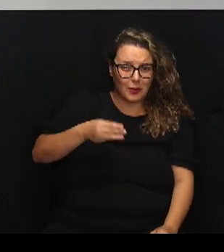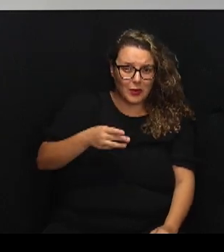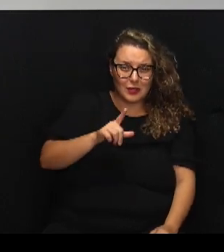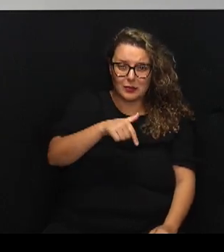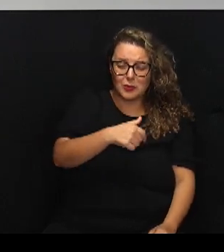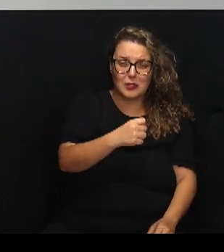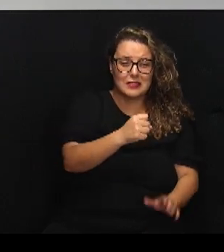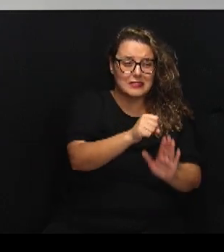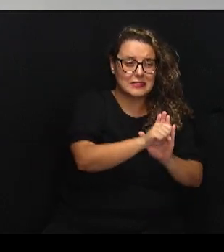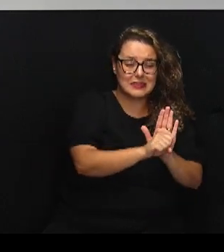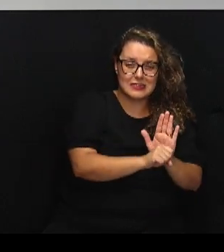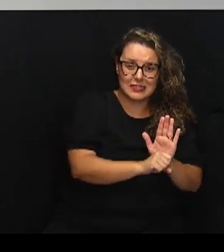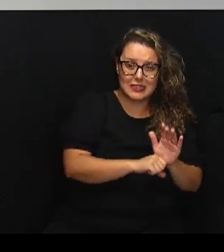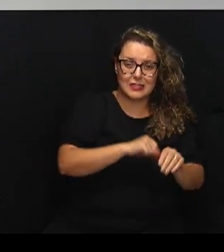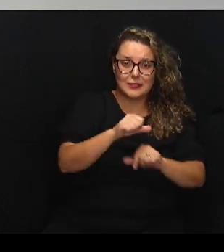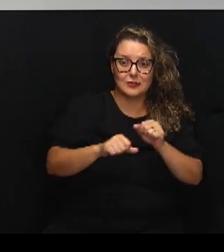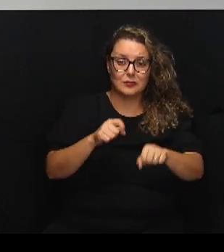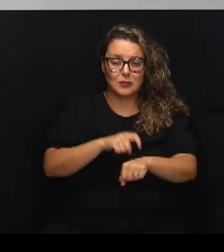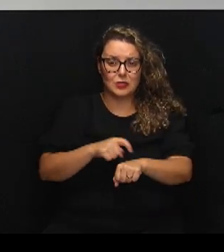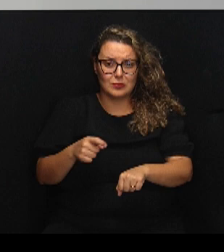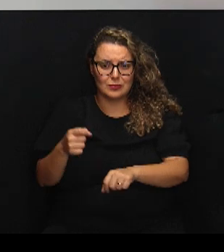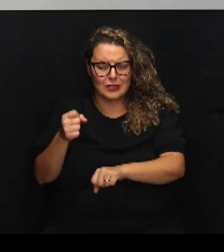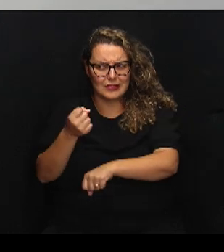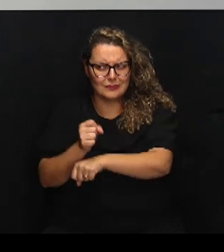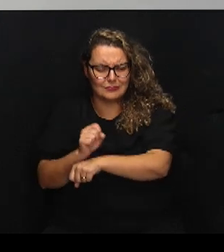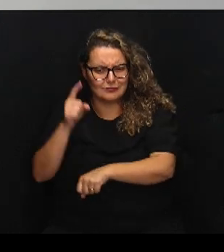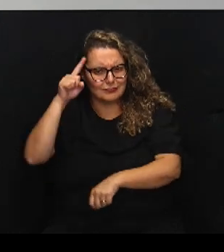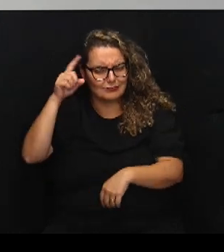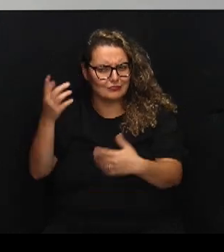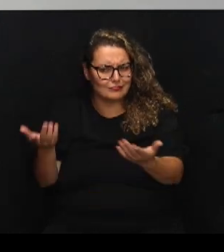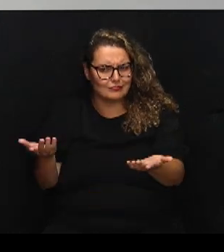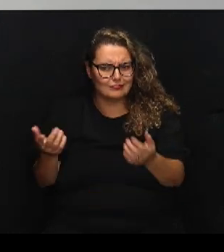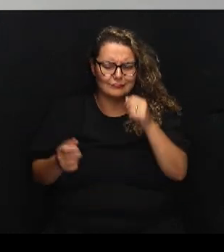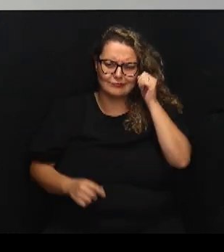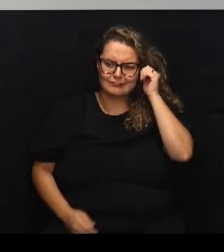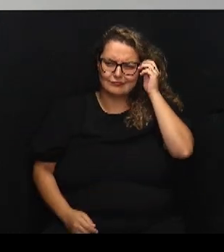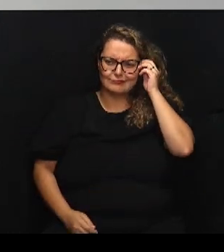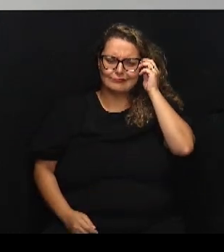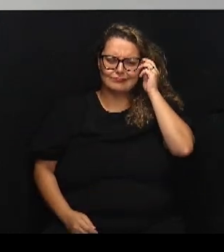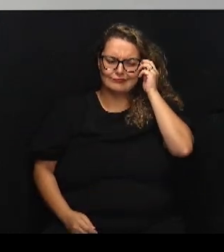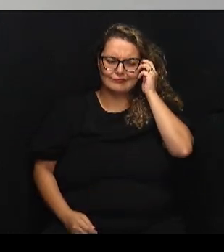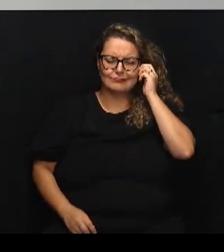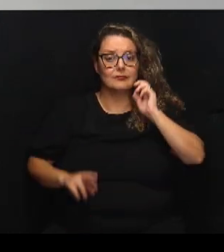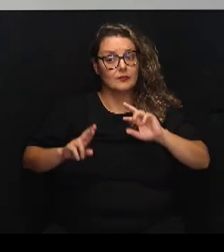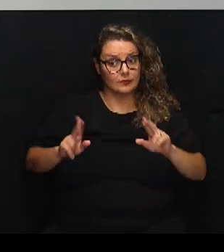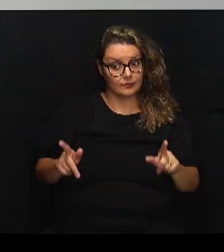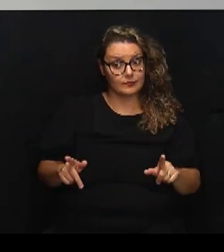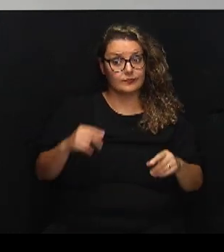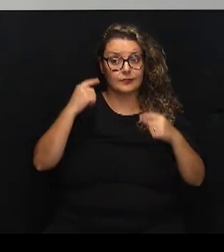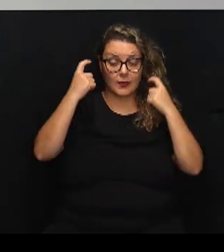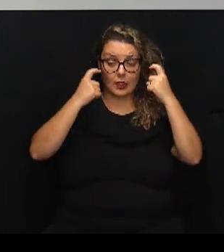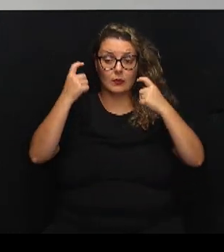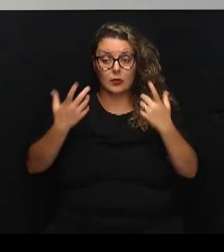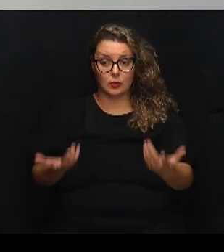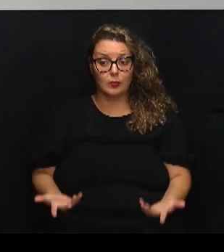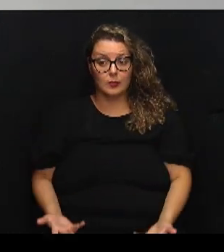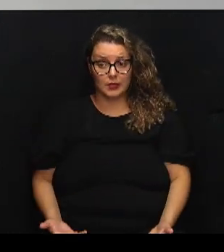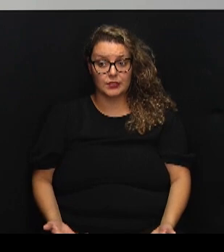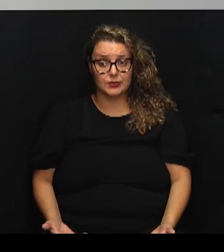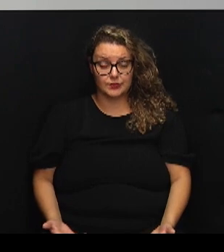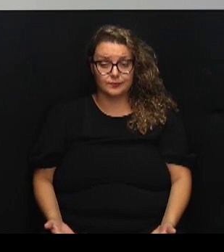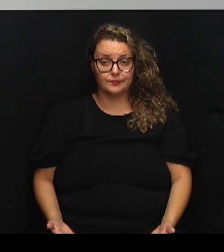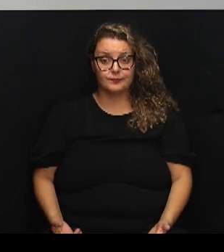de milênios, depois séculos, mas depois a gente muda a escala de tempo para segundos, dias, né, começa a ter uma discrepância que ela